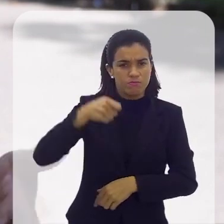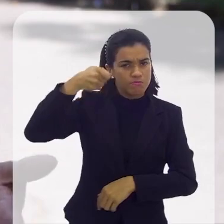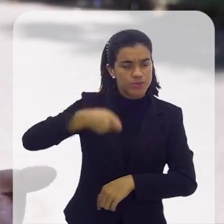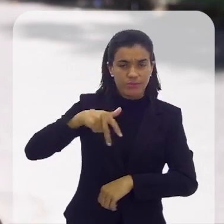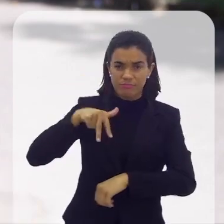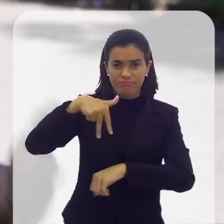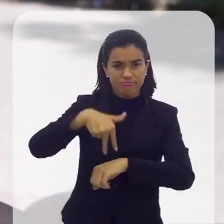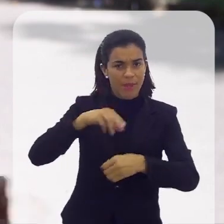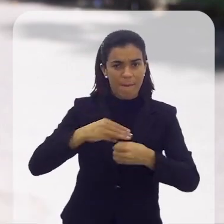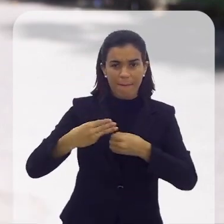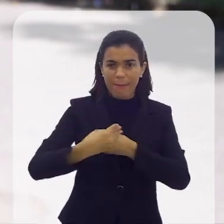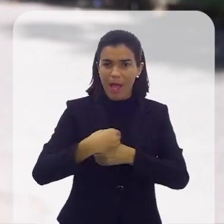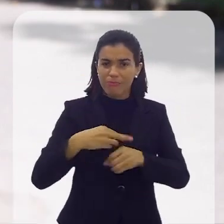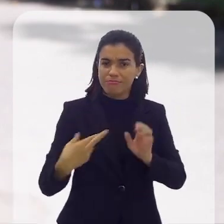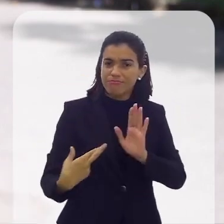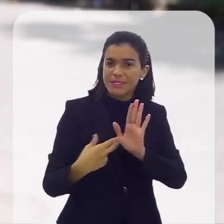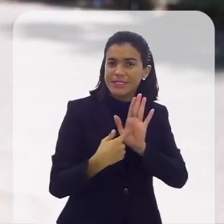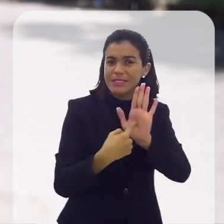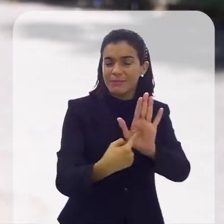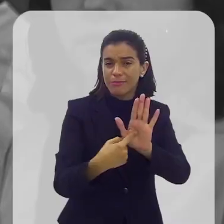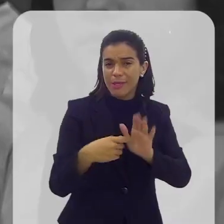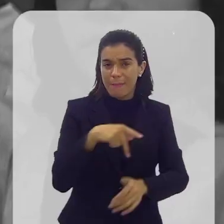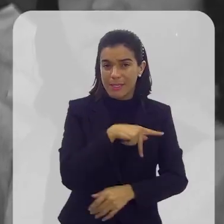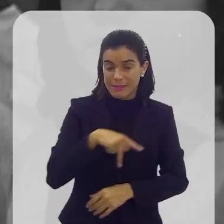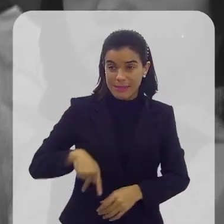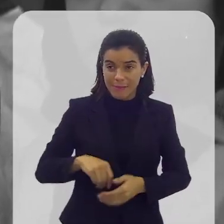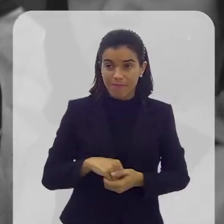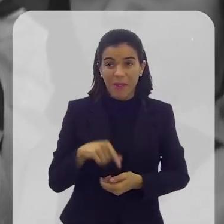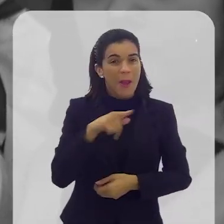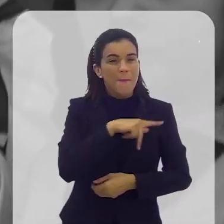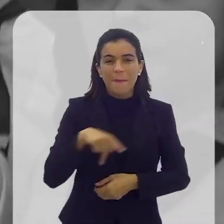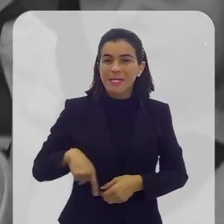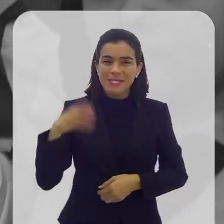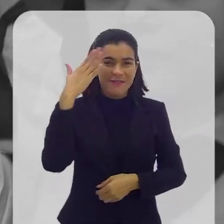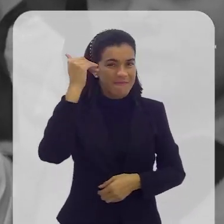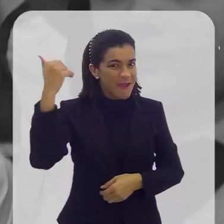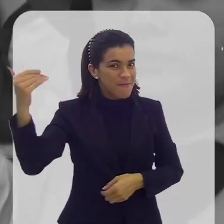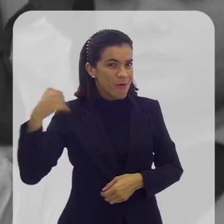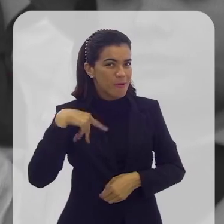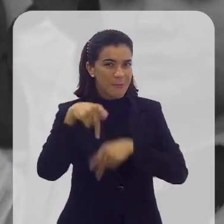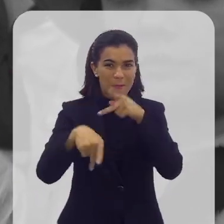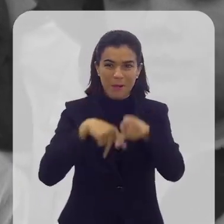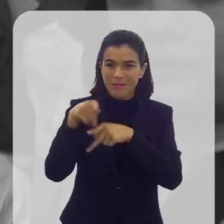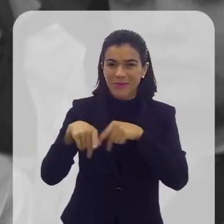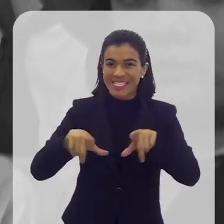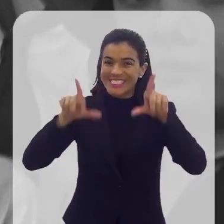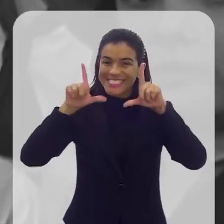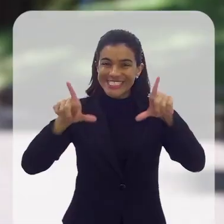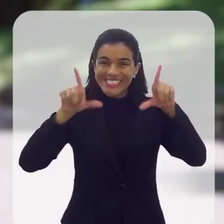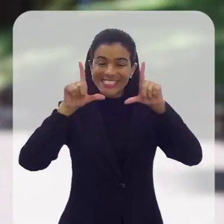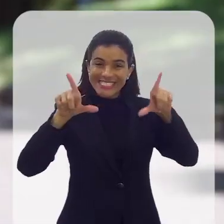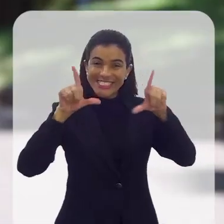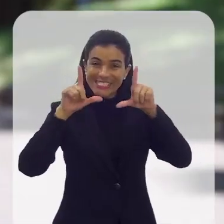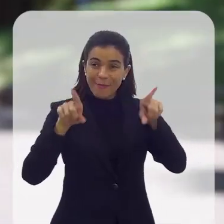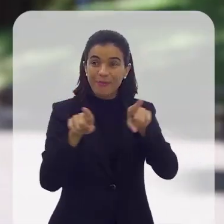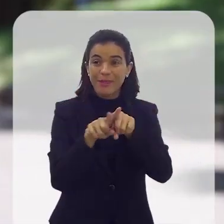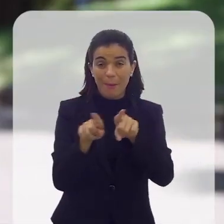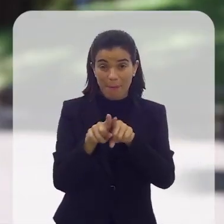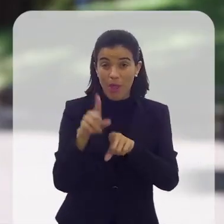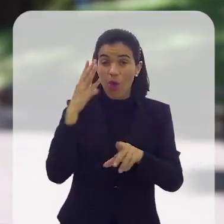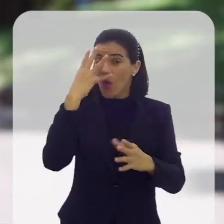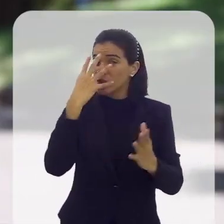palácio está ligado também, né, a toda essa dinâmica, a uma guerra bárbara, né, que implicou na morte de mais de